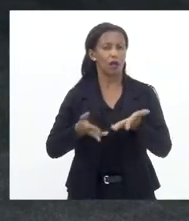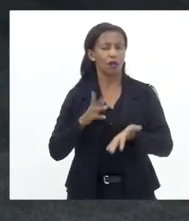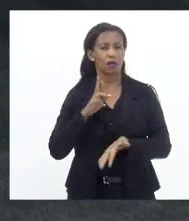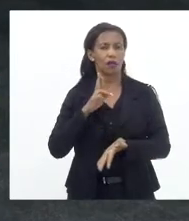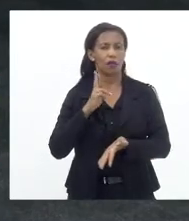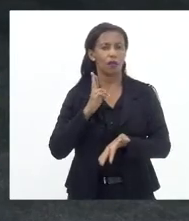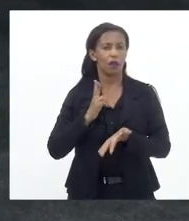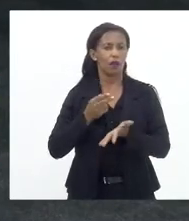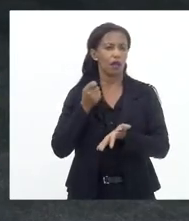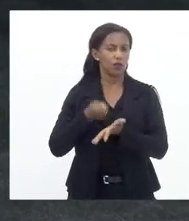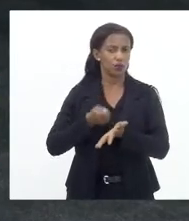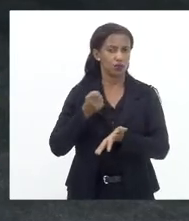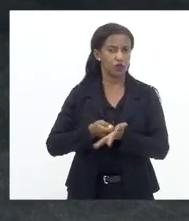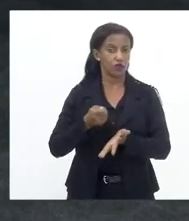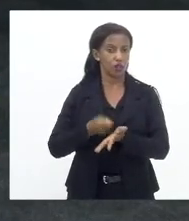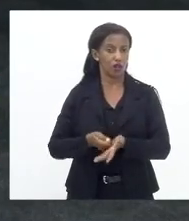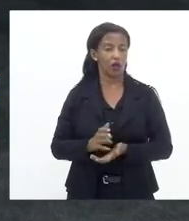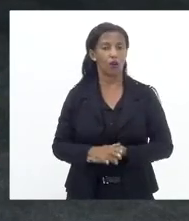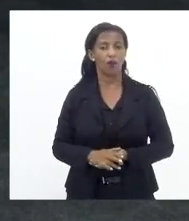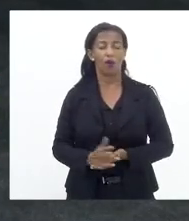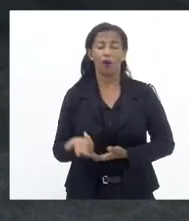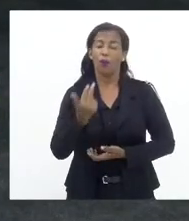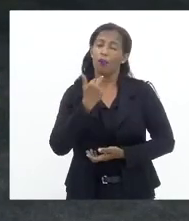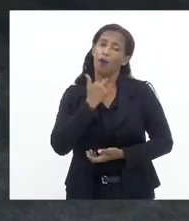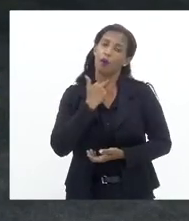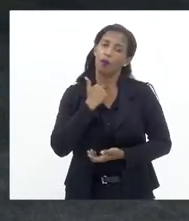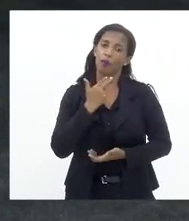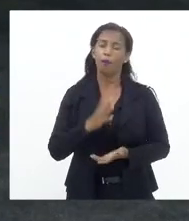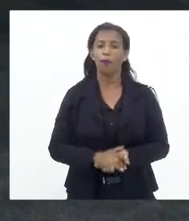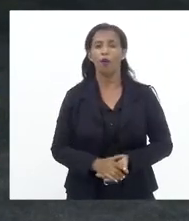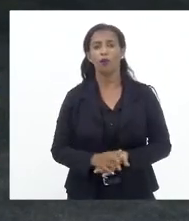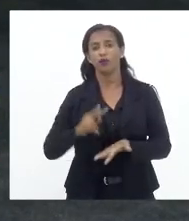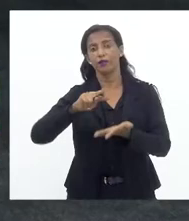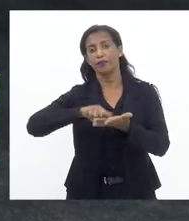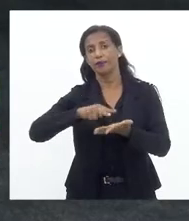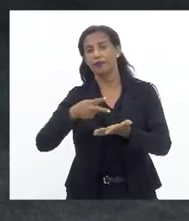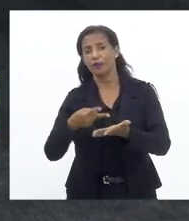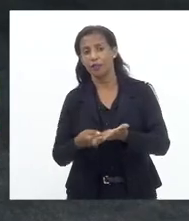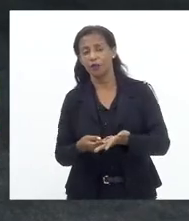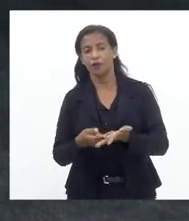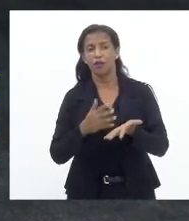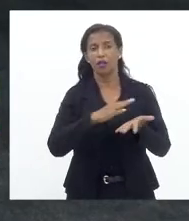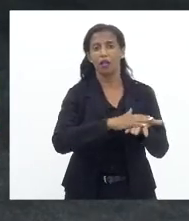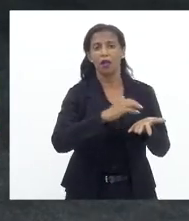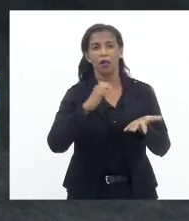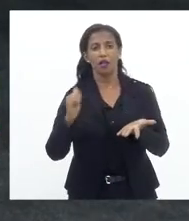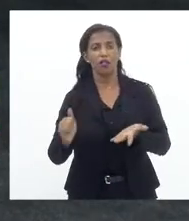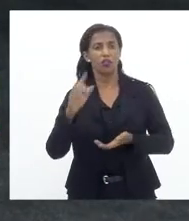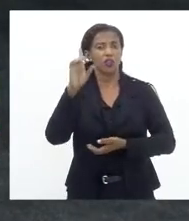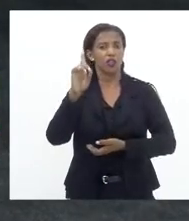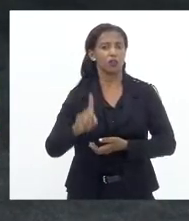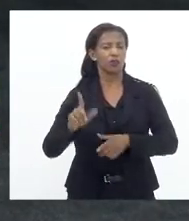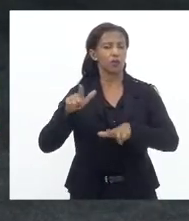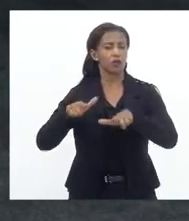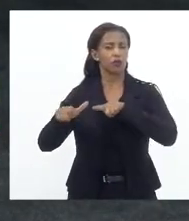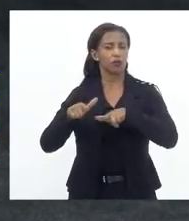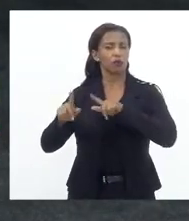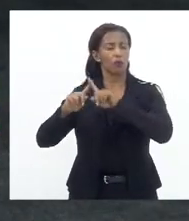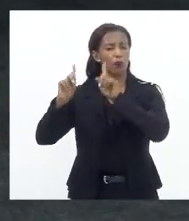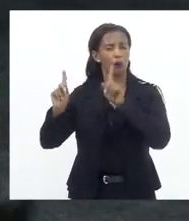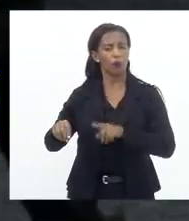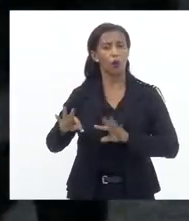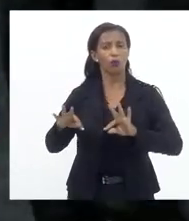recuperação fiscal mas não pode é traduzir na retirada de direitos dos Servidores